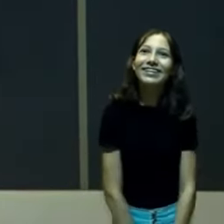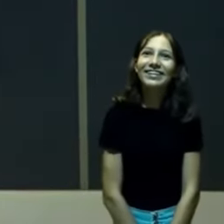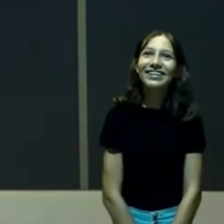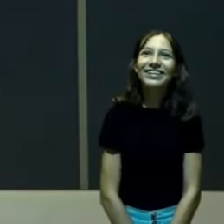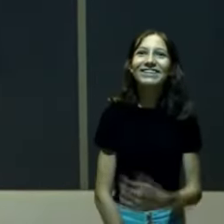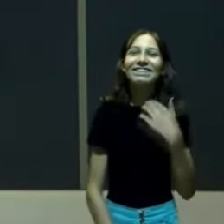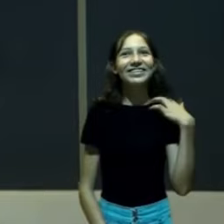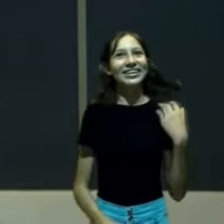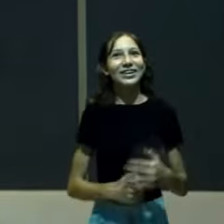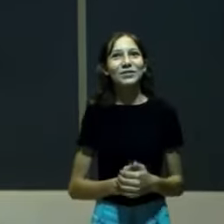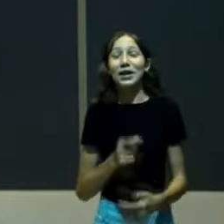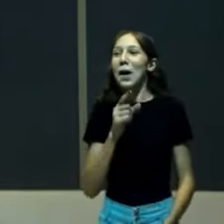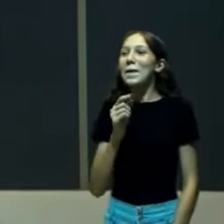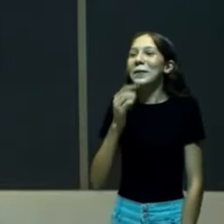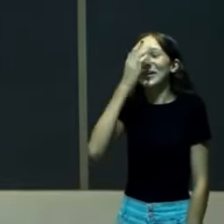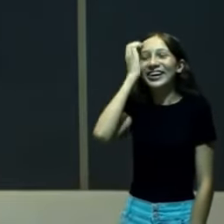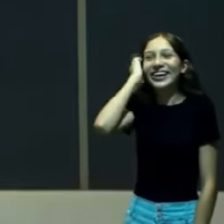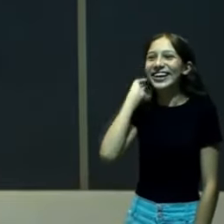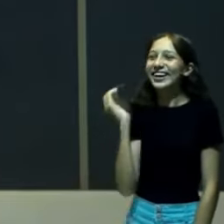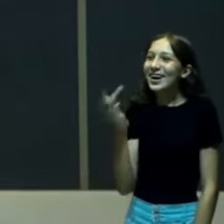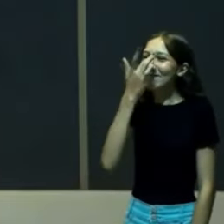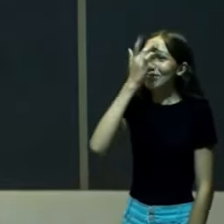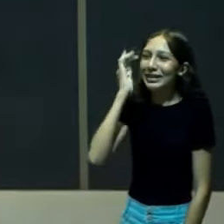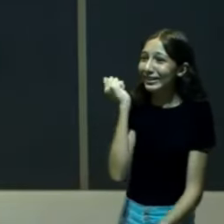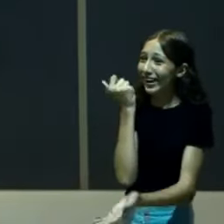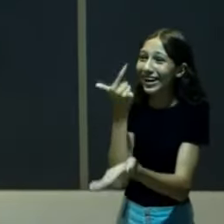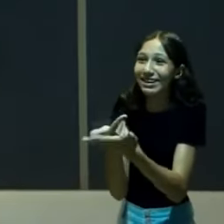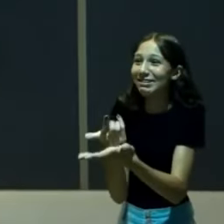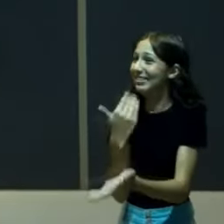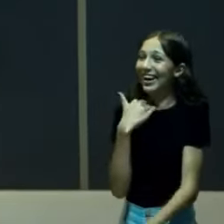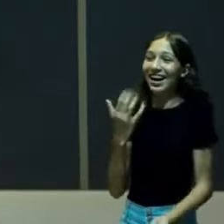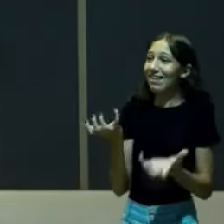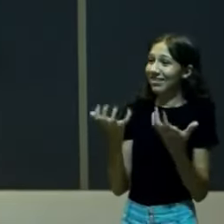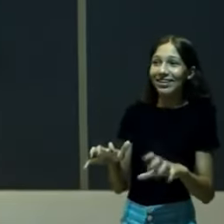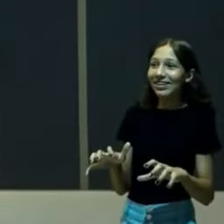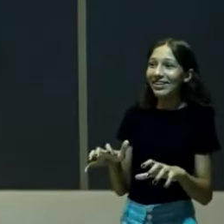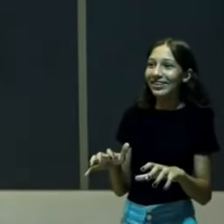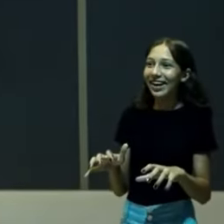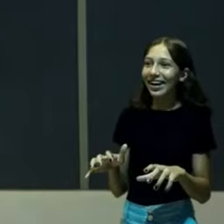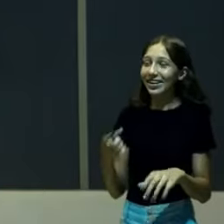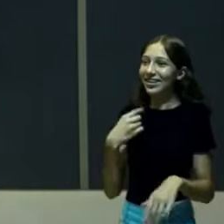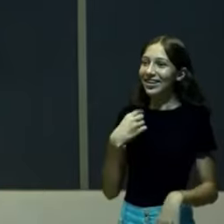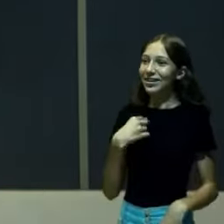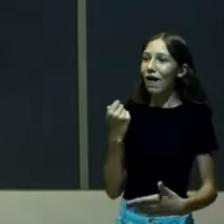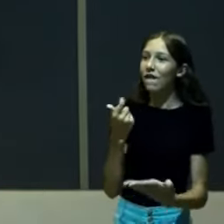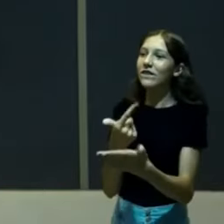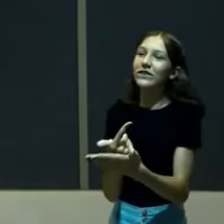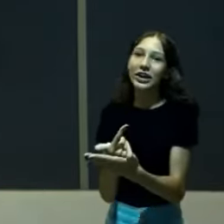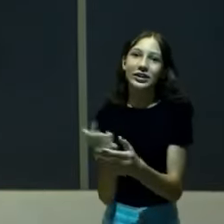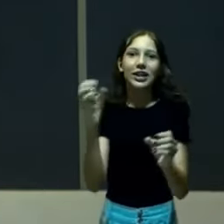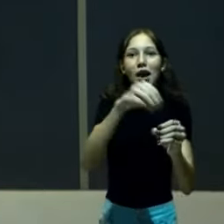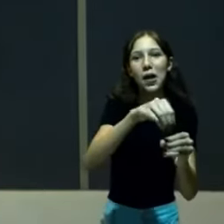ninguém quer pagar. Se eu vender por 105, 5 eu entrego para a missão. Era mais ou menos